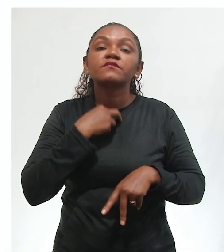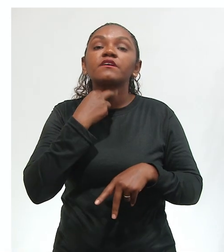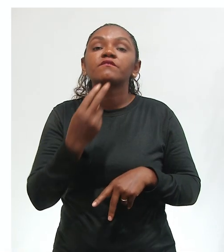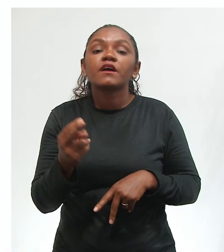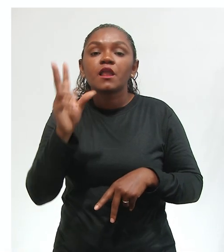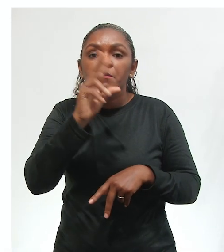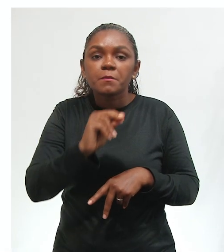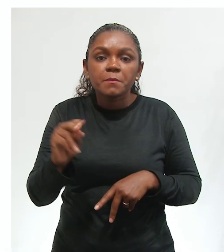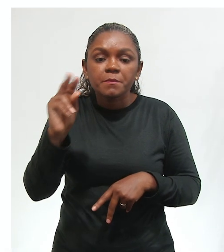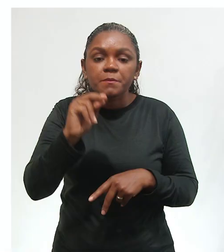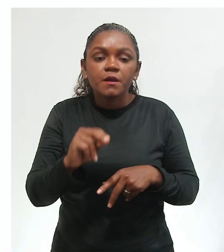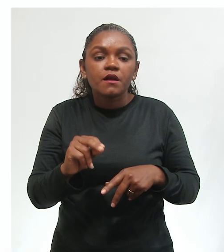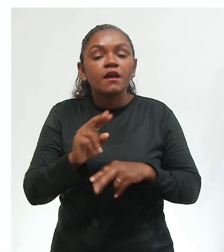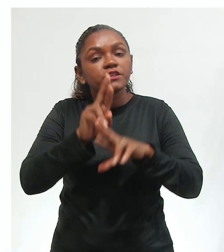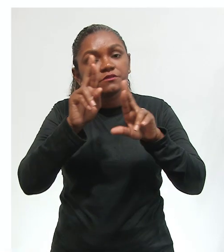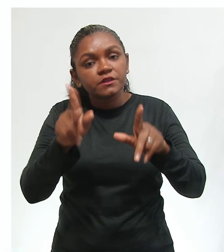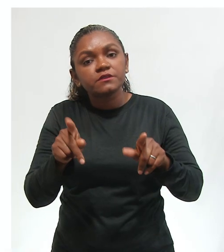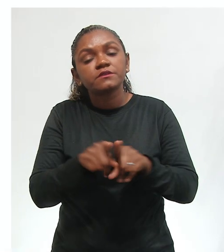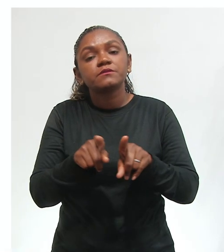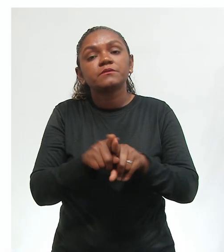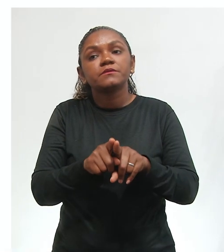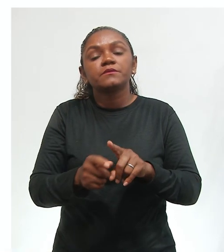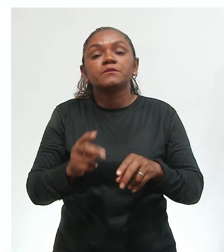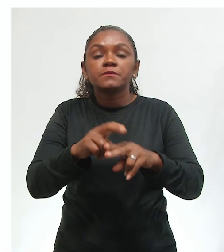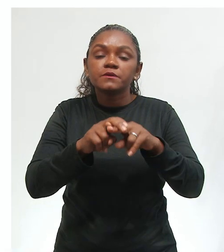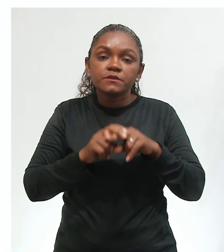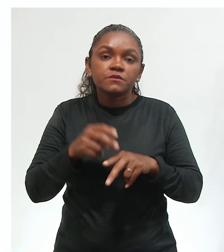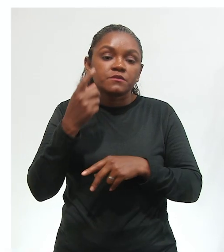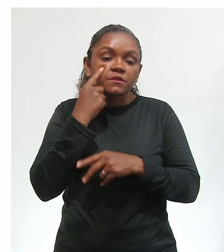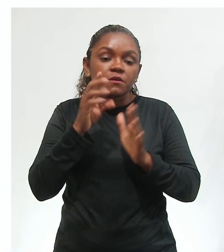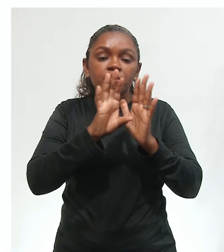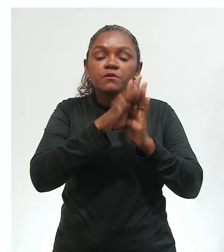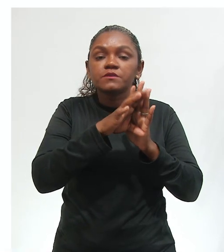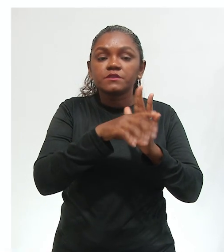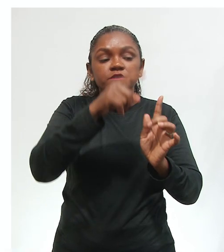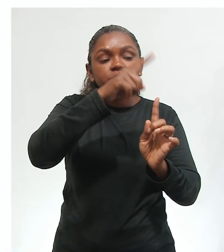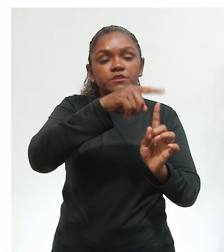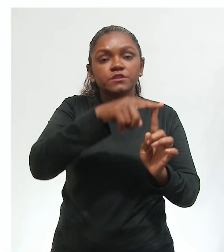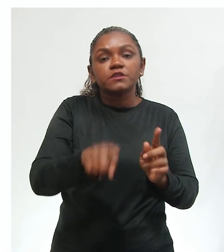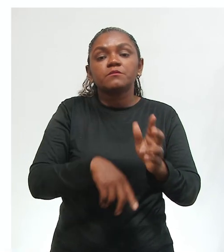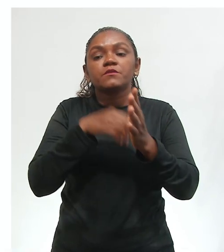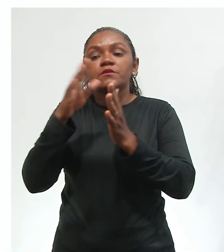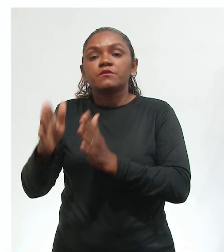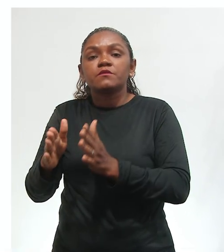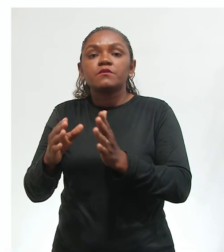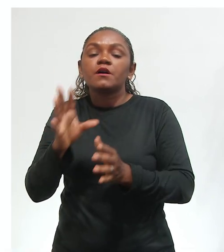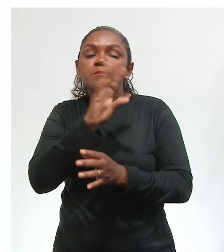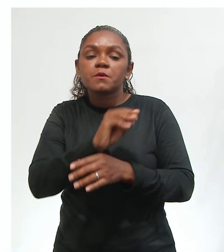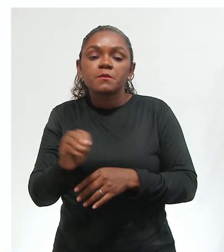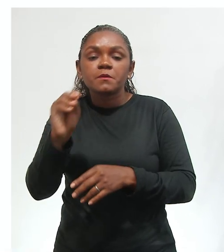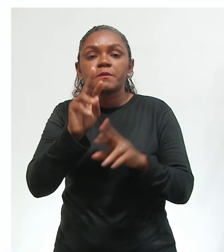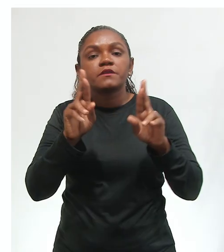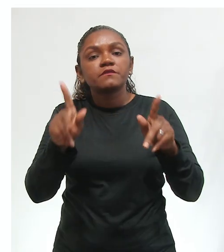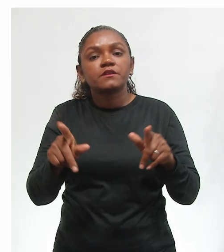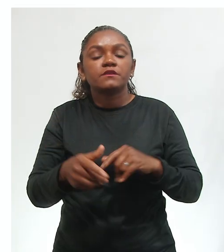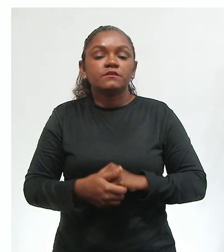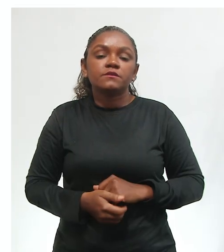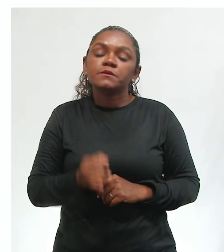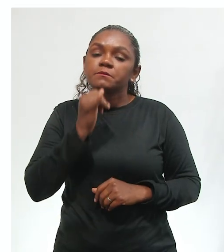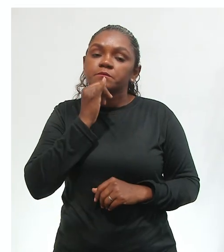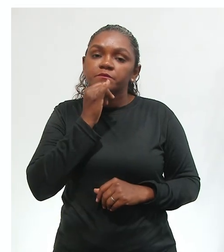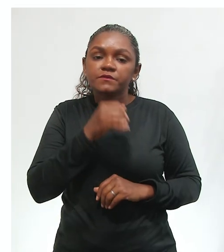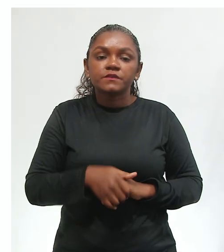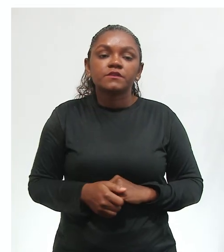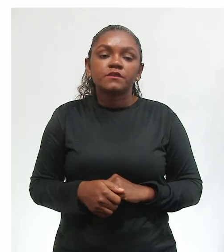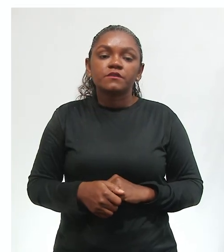para a lousa para a gente entender esse conceito de que a escrita é de uma maneira e a fala é de outra. Olha, quando eu